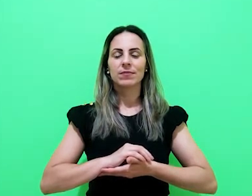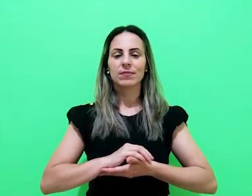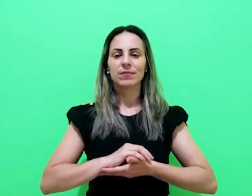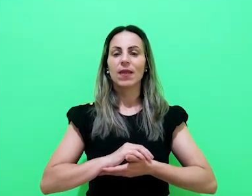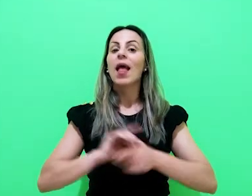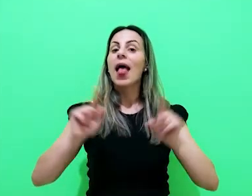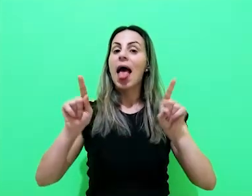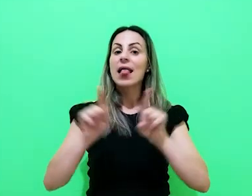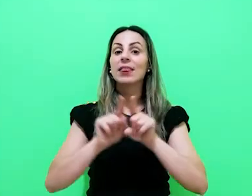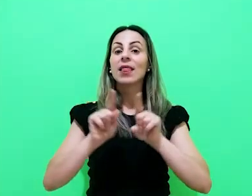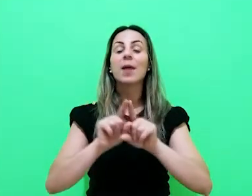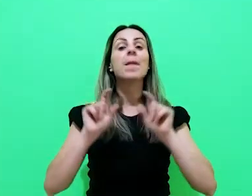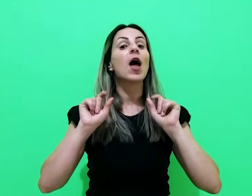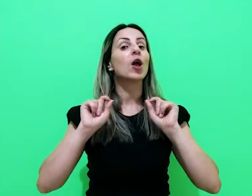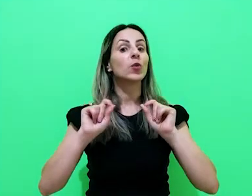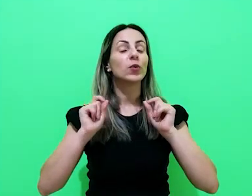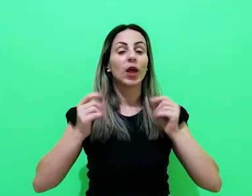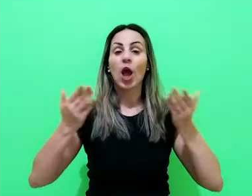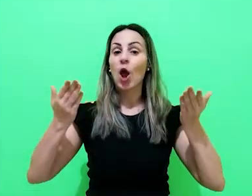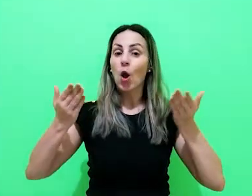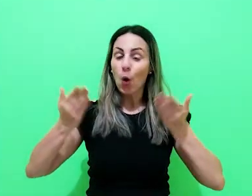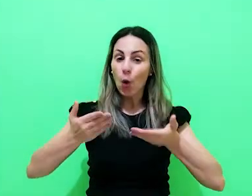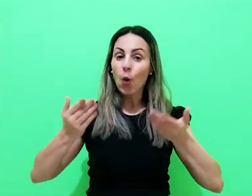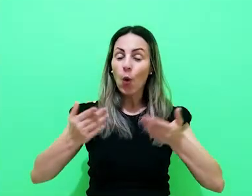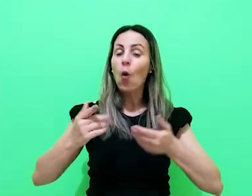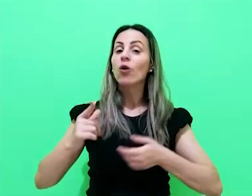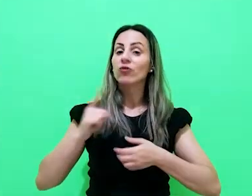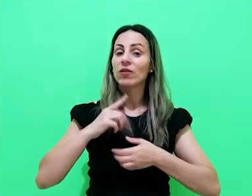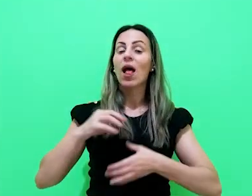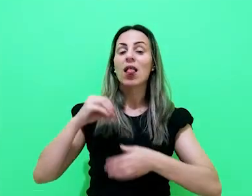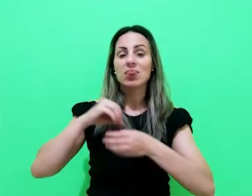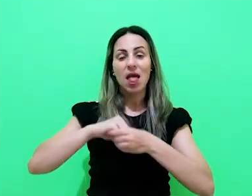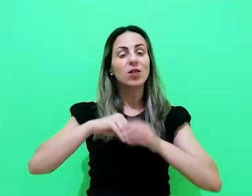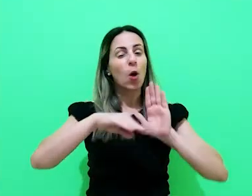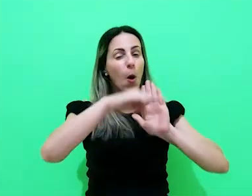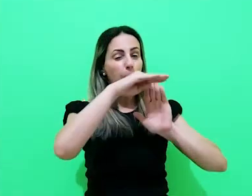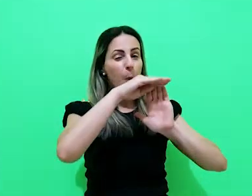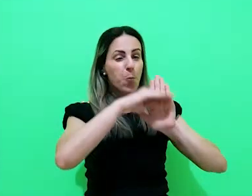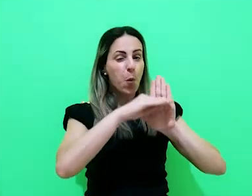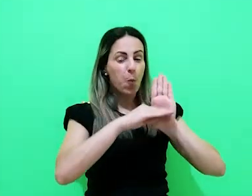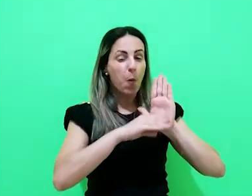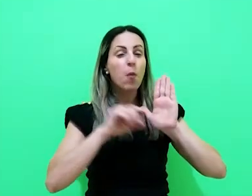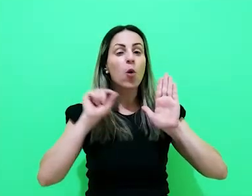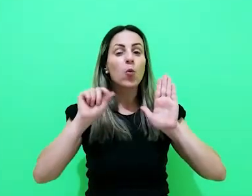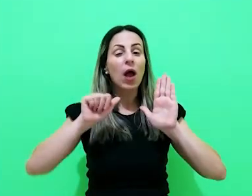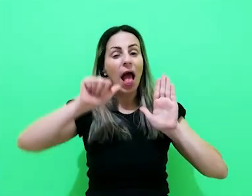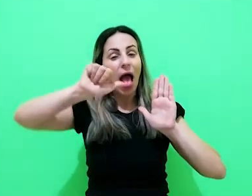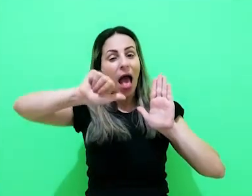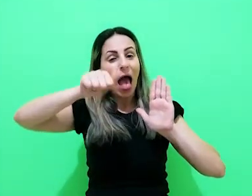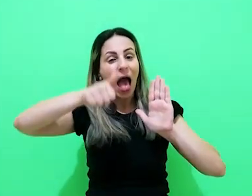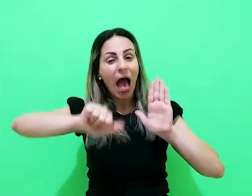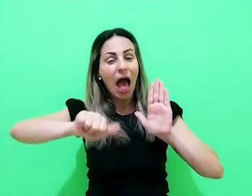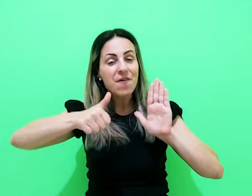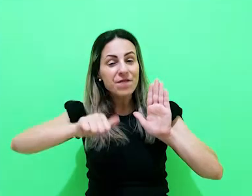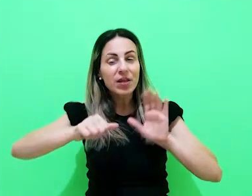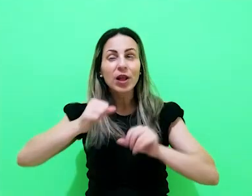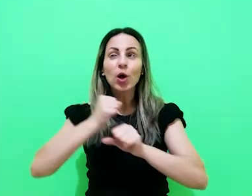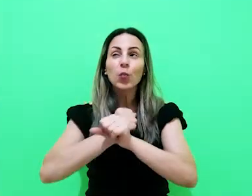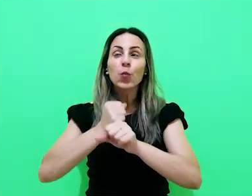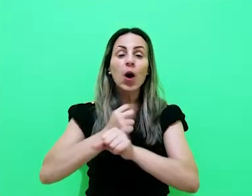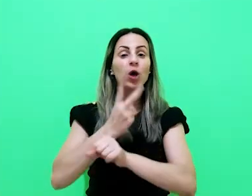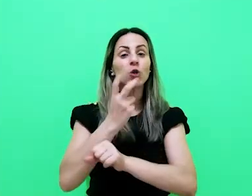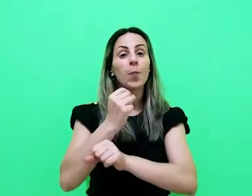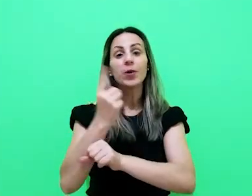Além disso, atualmente, a gente também tem dentro da escala de coma de Glasgow a avaliação pupilar desde